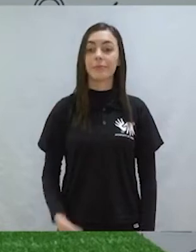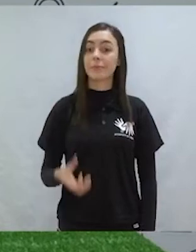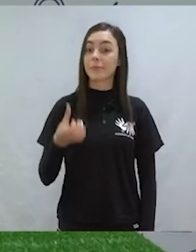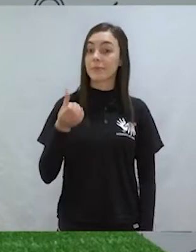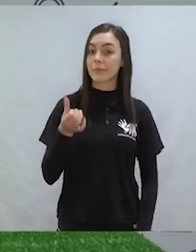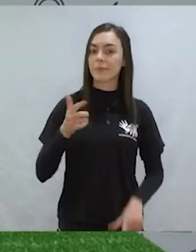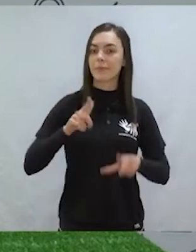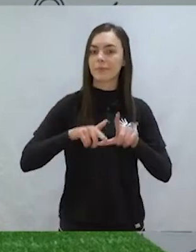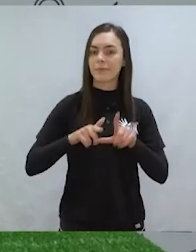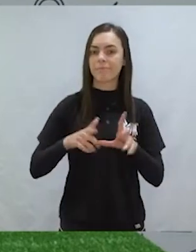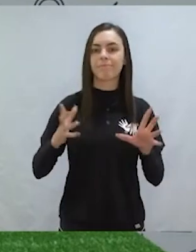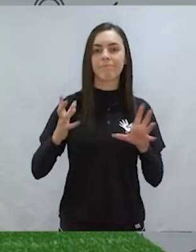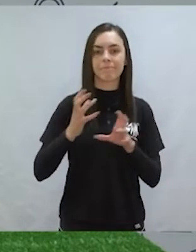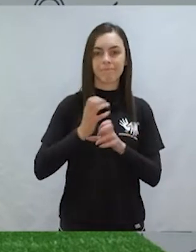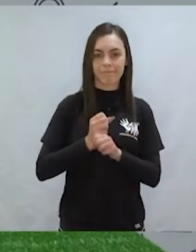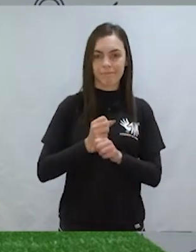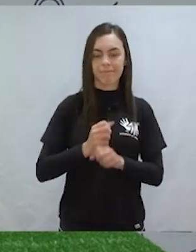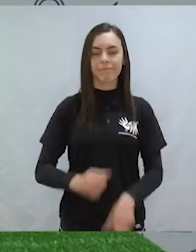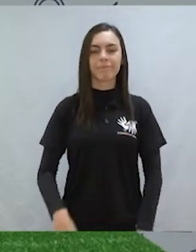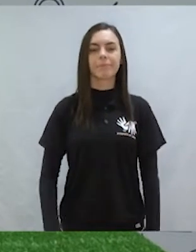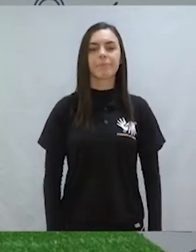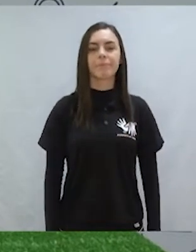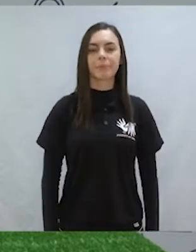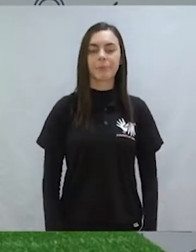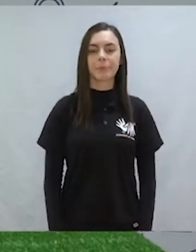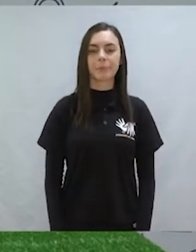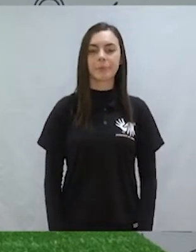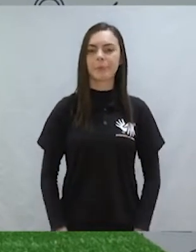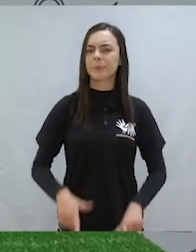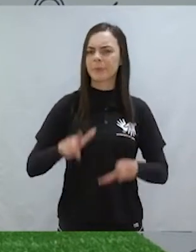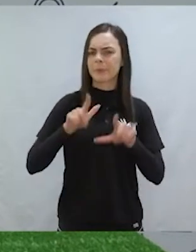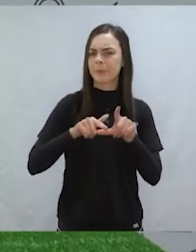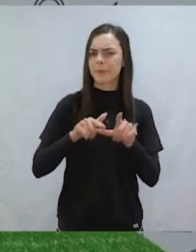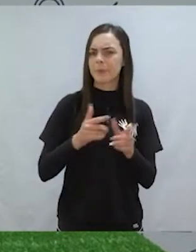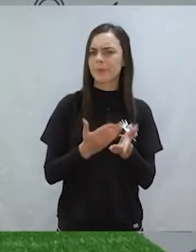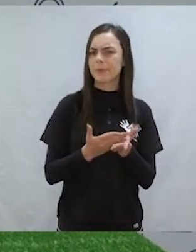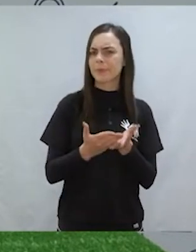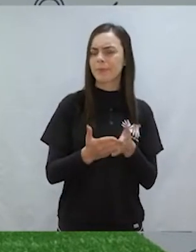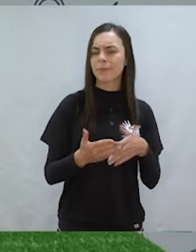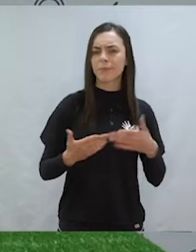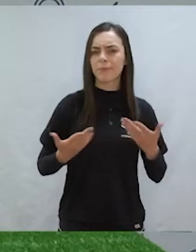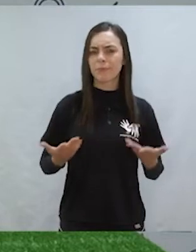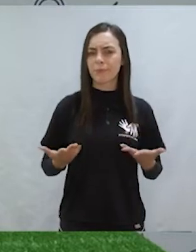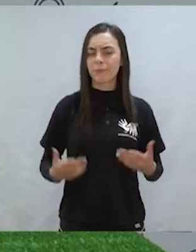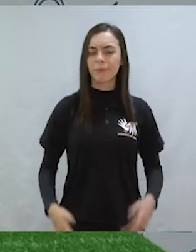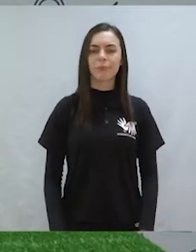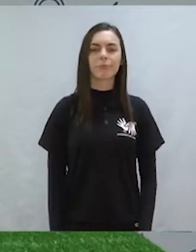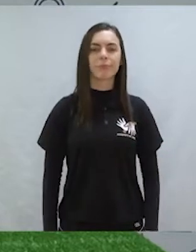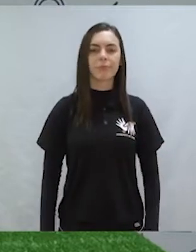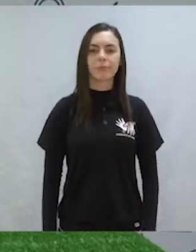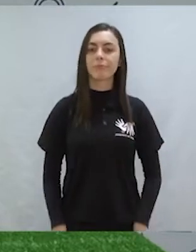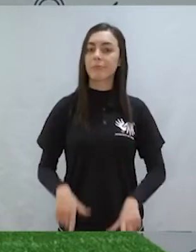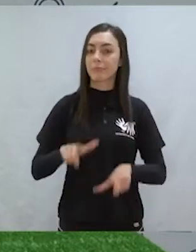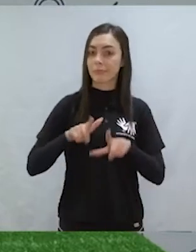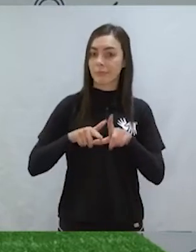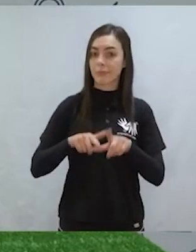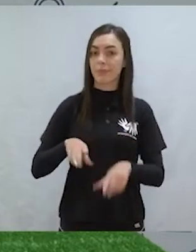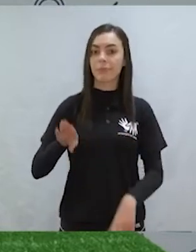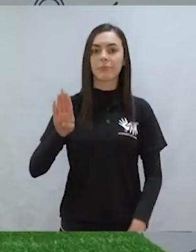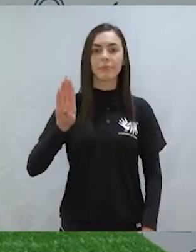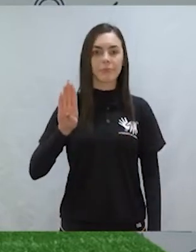1, 2, 3, 4, 5, 6. 6 letras. Qual que é a nossa primeira letra? É a letra